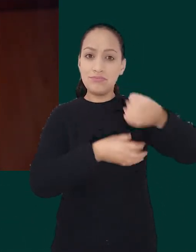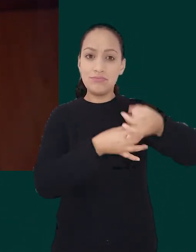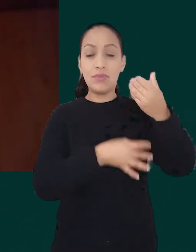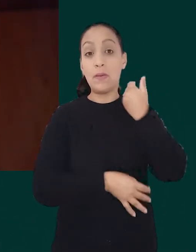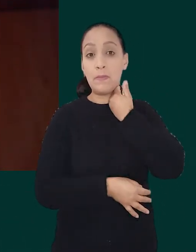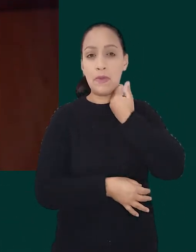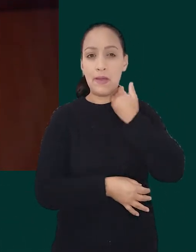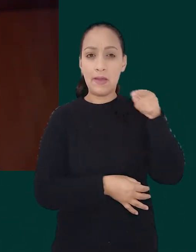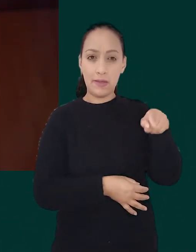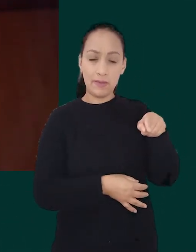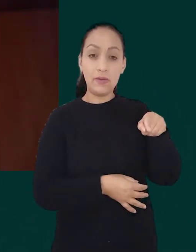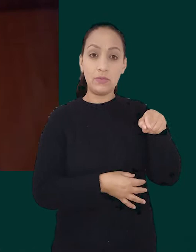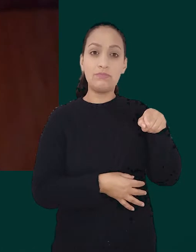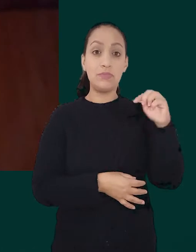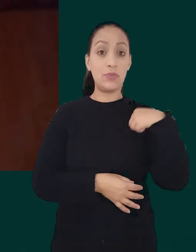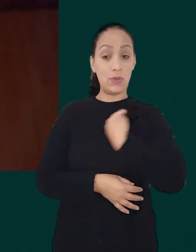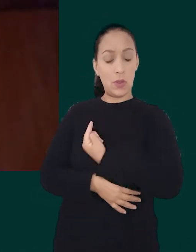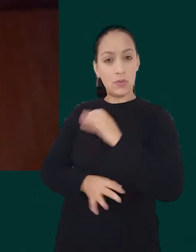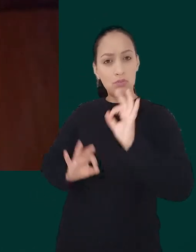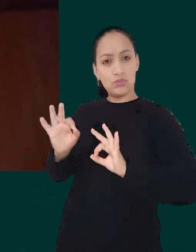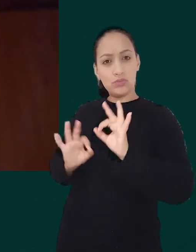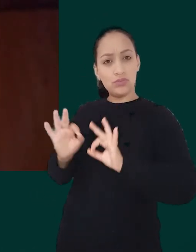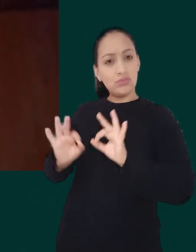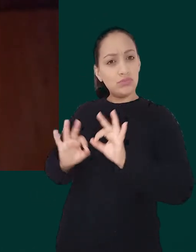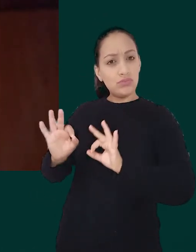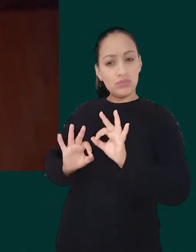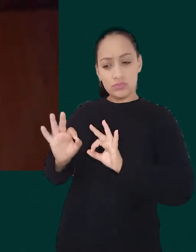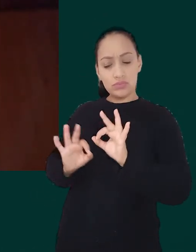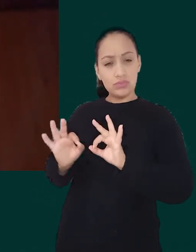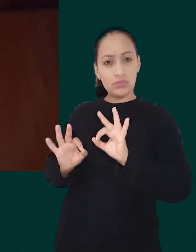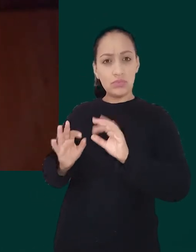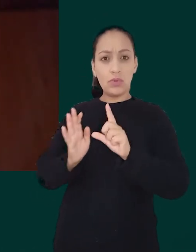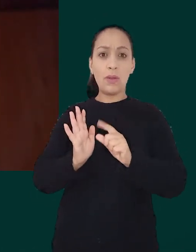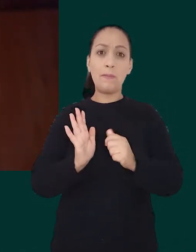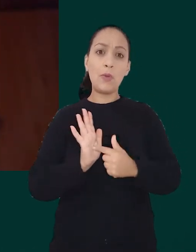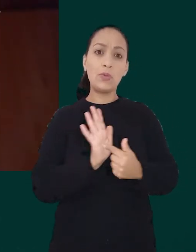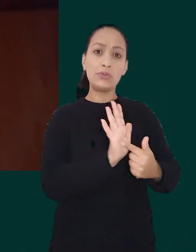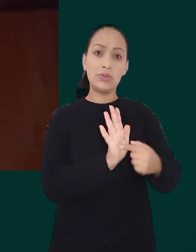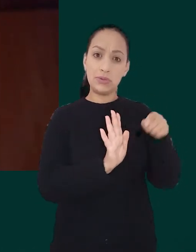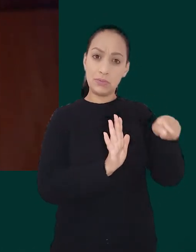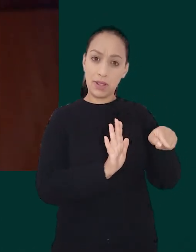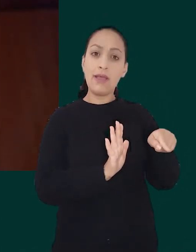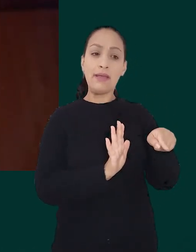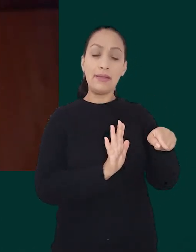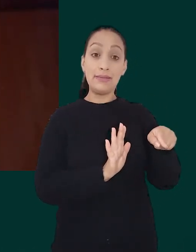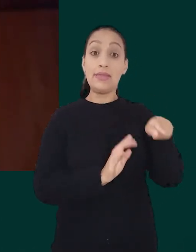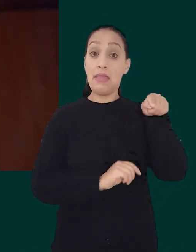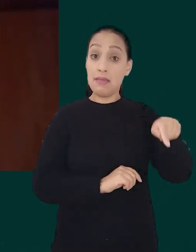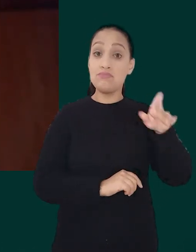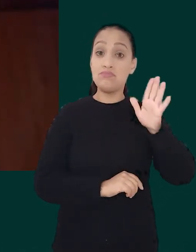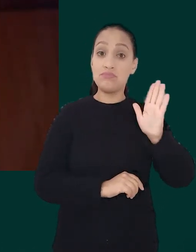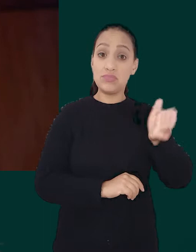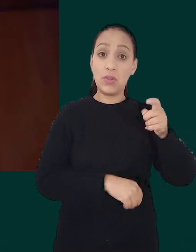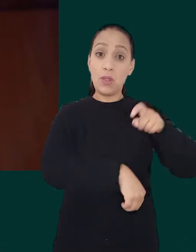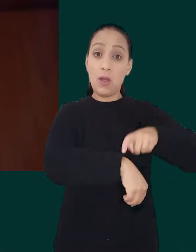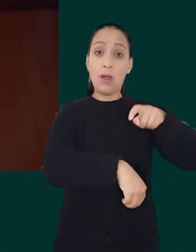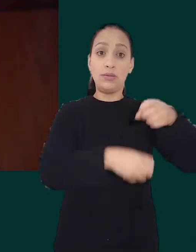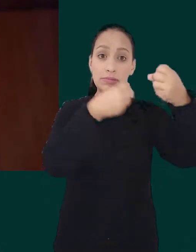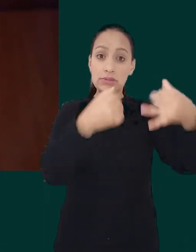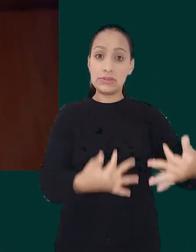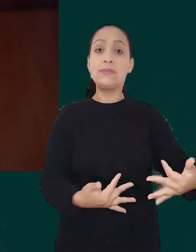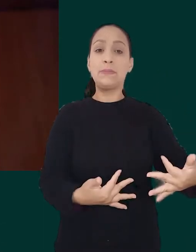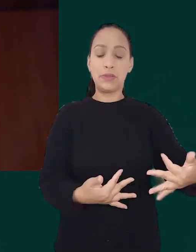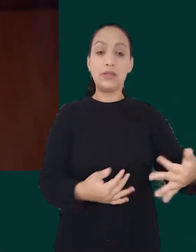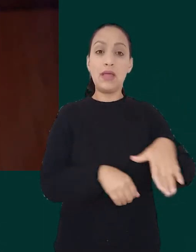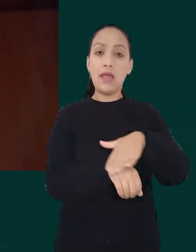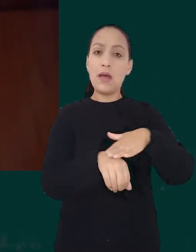vai organizando e vai levando para ele essas questões, e ele já vai falando ali na hora, e a nossa